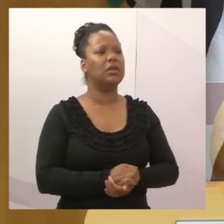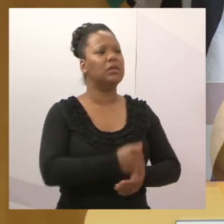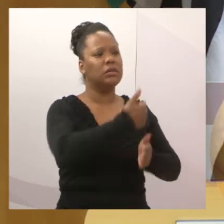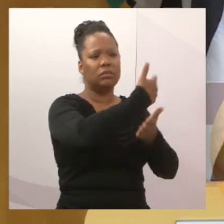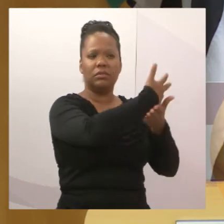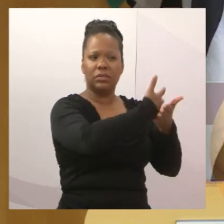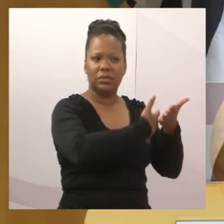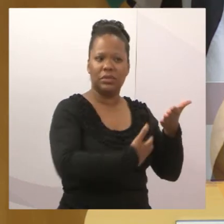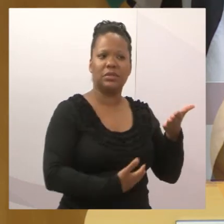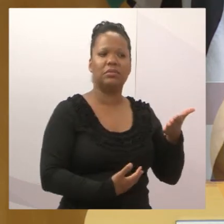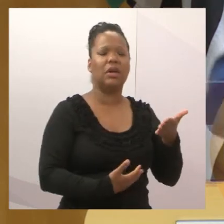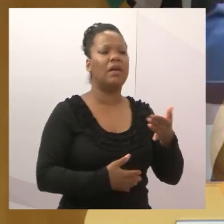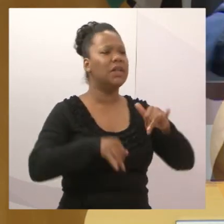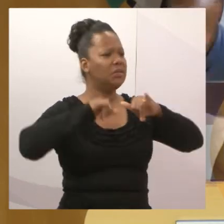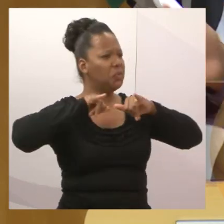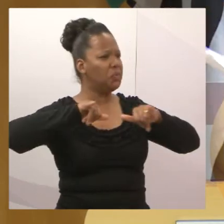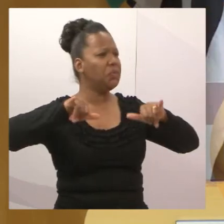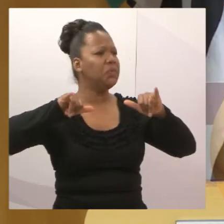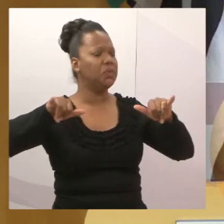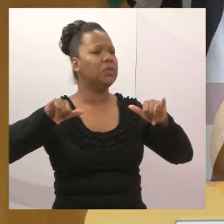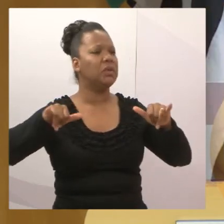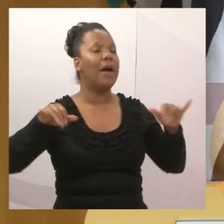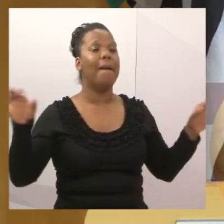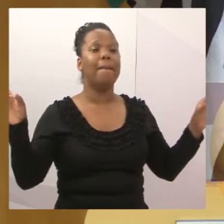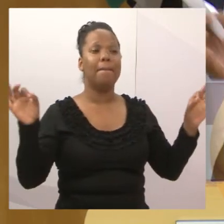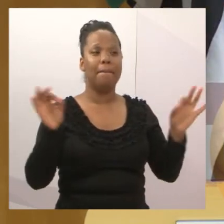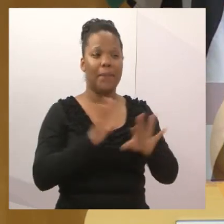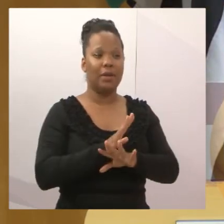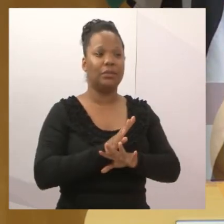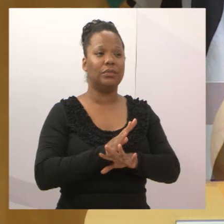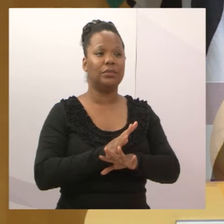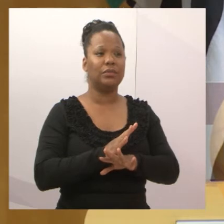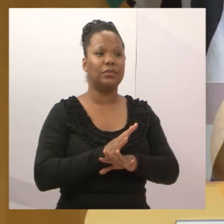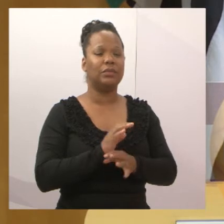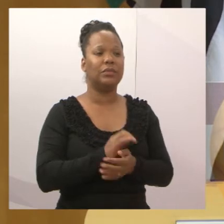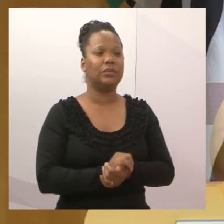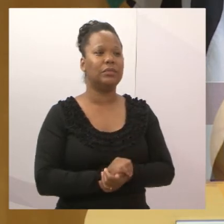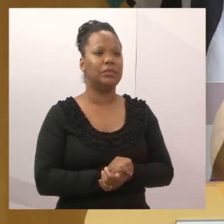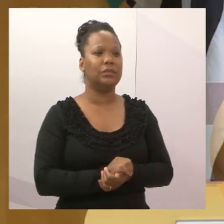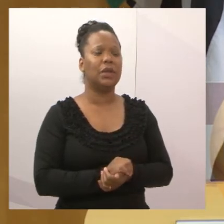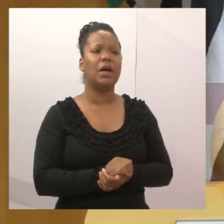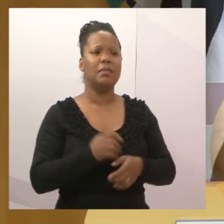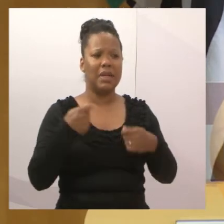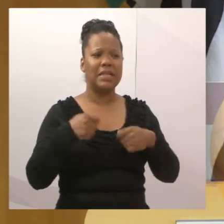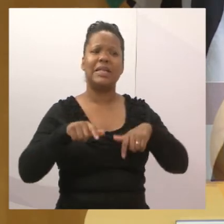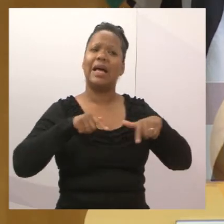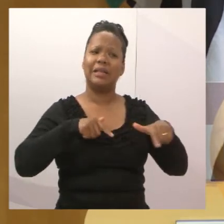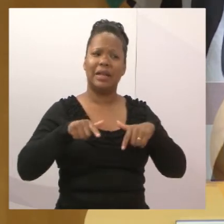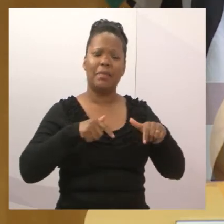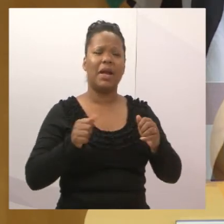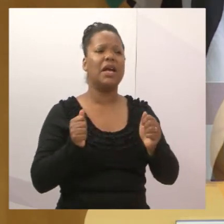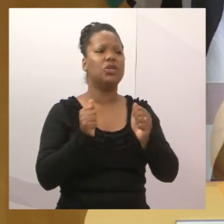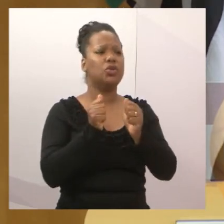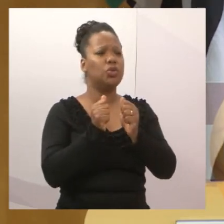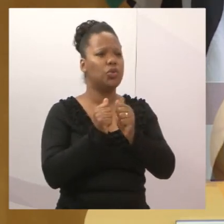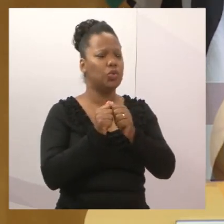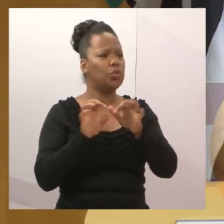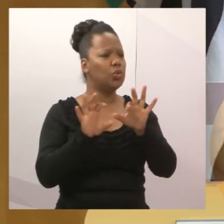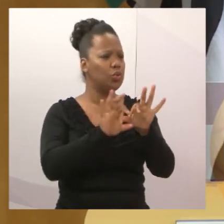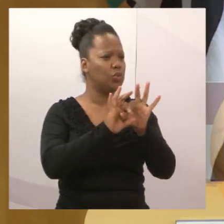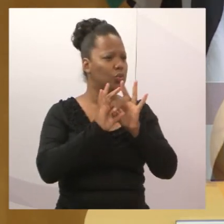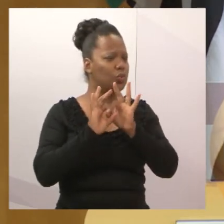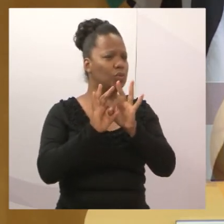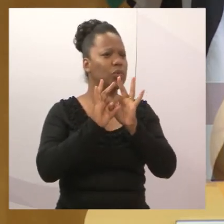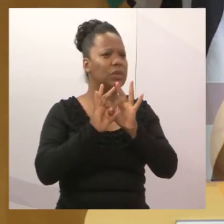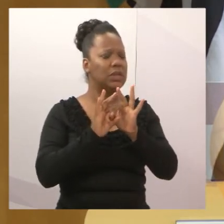discute, faz ali a sua campanha. Passou-se as eleições, tem que fazer essa unidade para trabalhar junto, trabalhar em conjunto. Eu acho